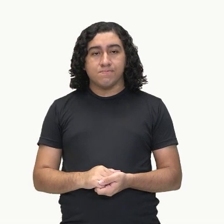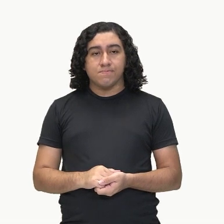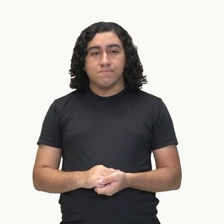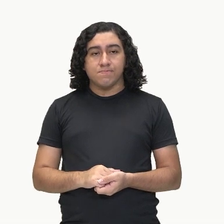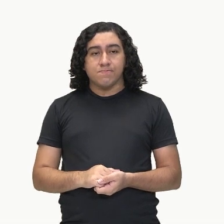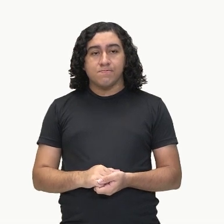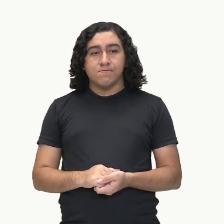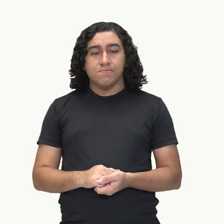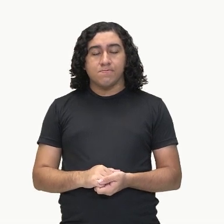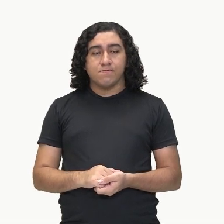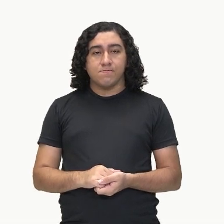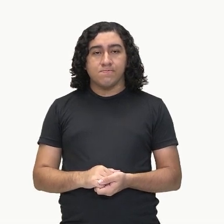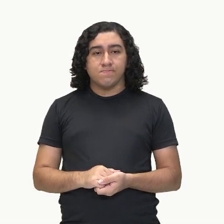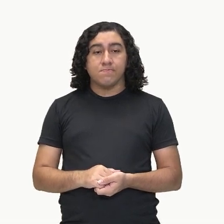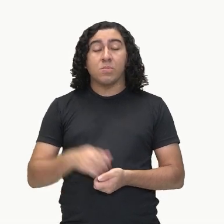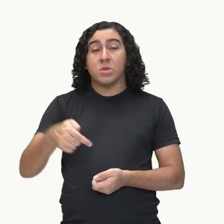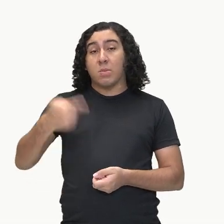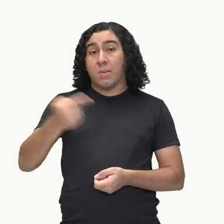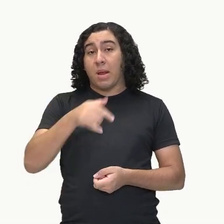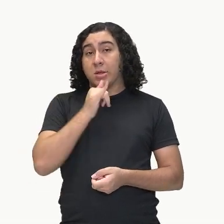traz esta adição: